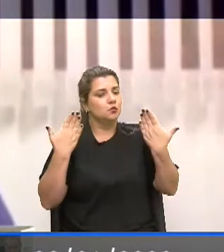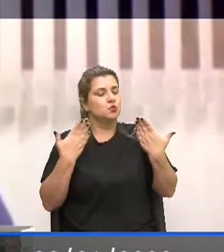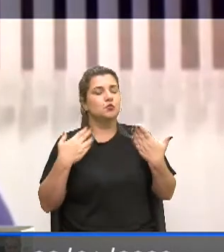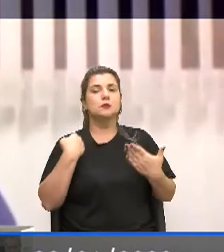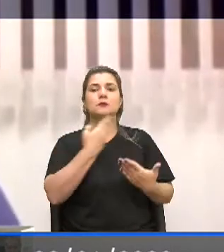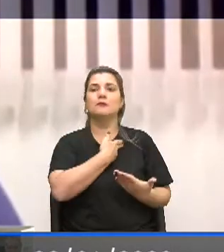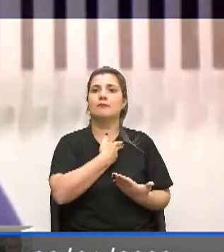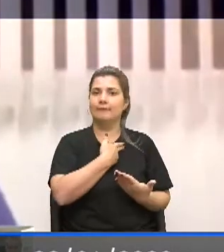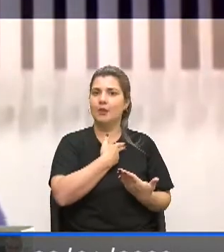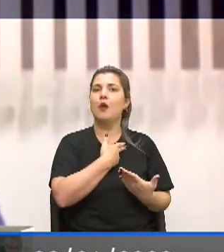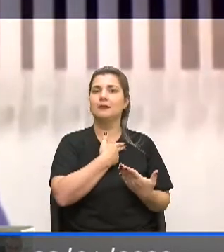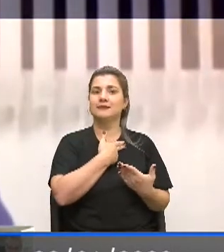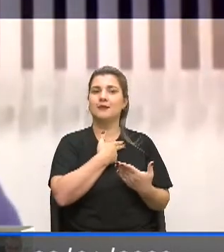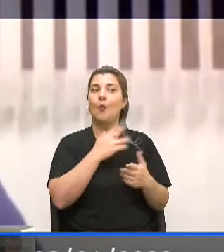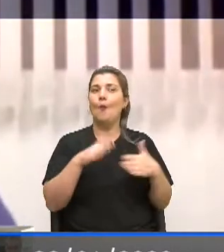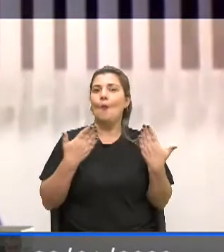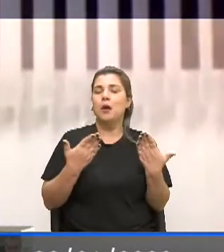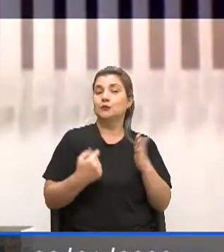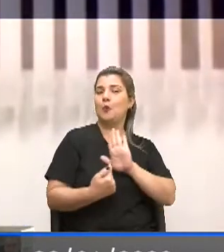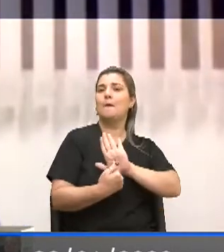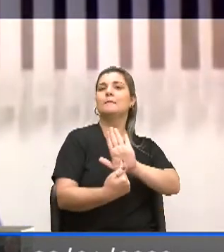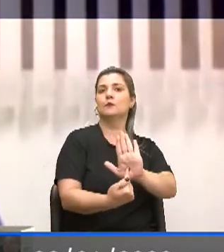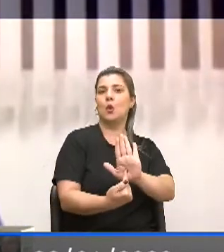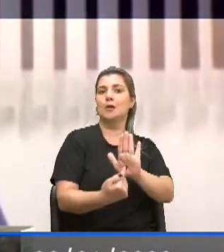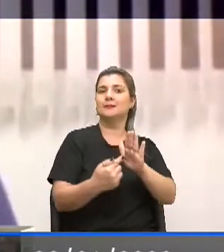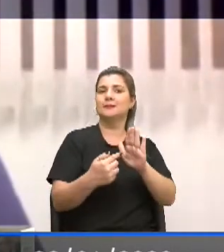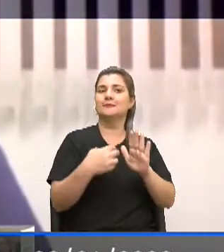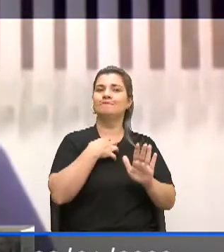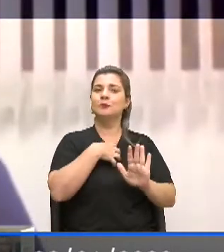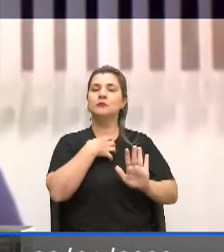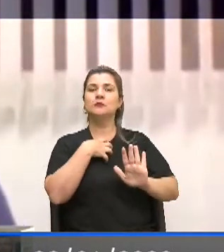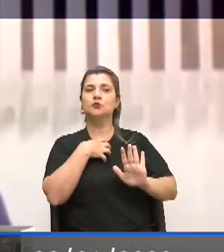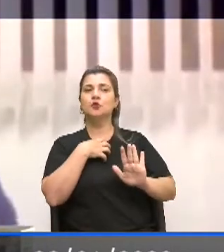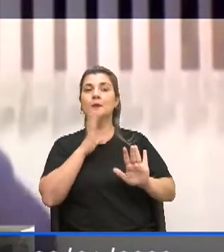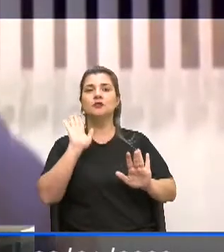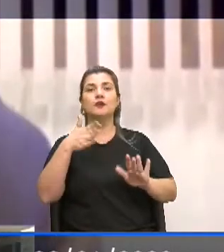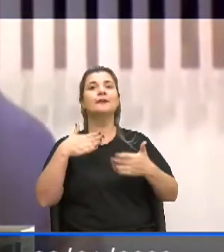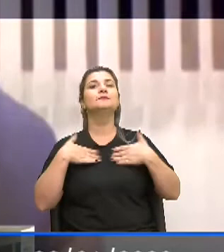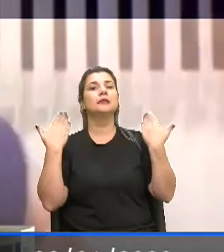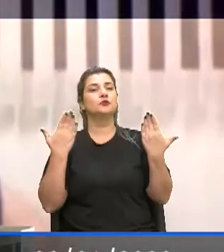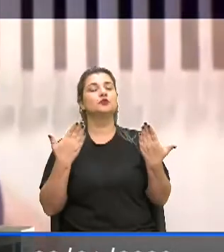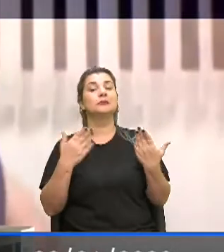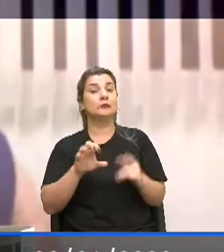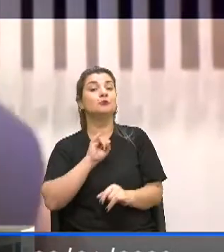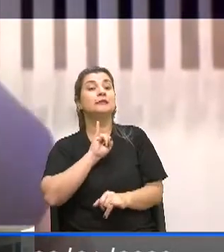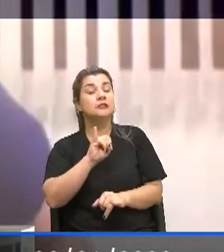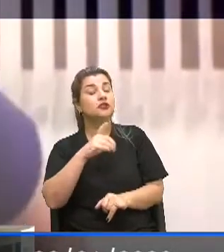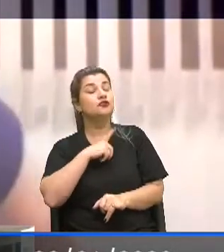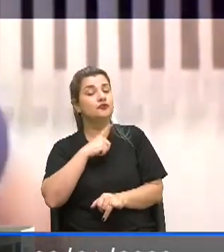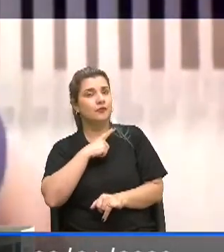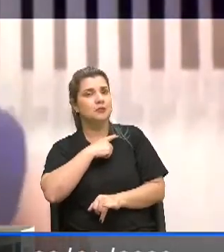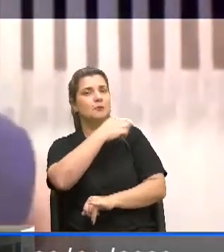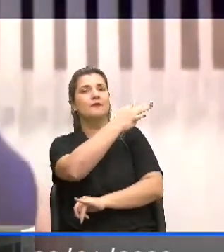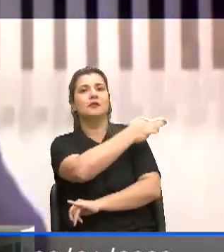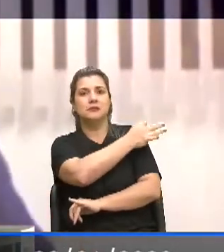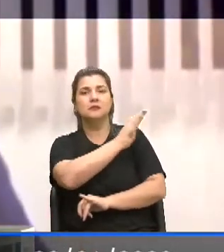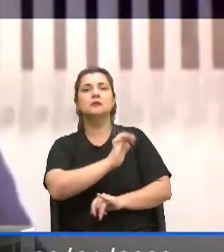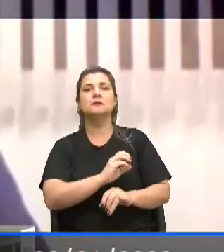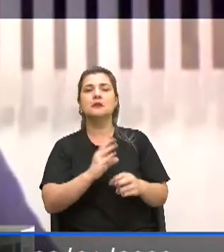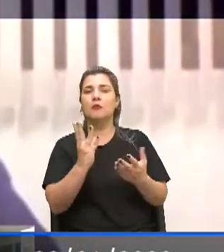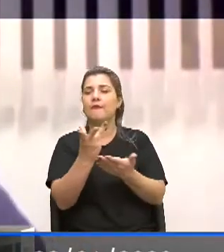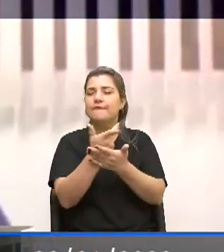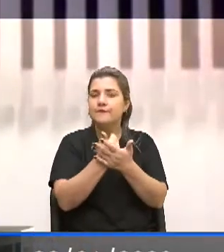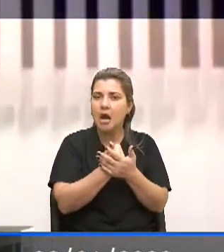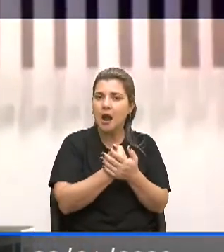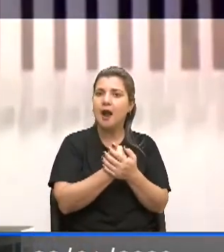vem o susto. Se nós tivéssemos, talvez, uma vacinação em massa, porque hoje está sendo considerado como